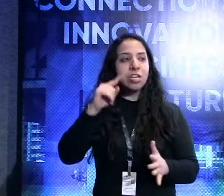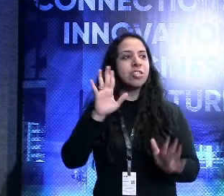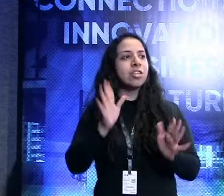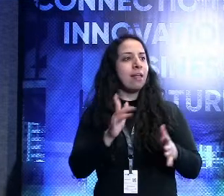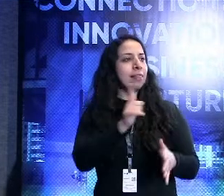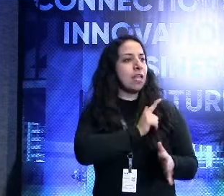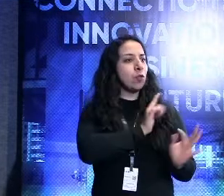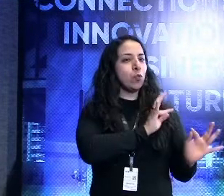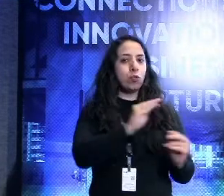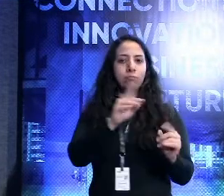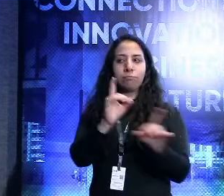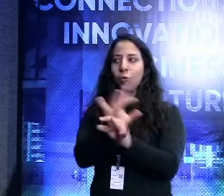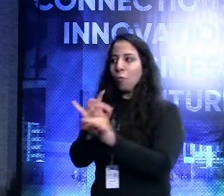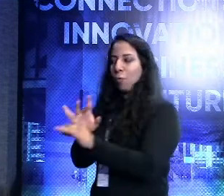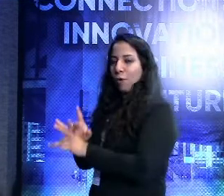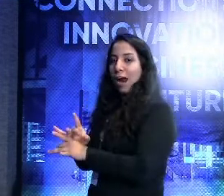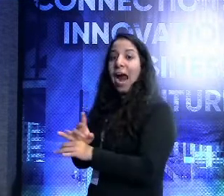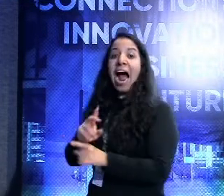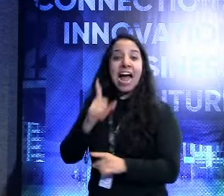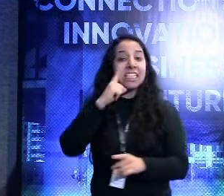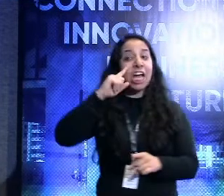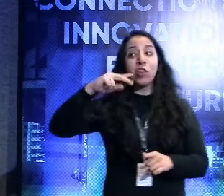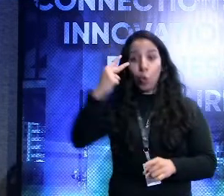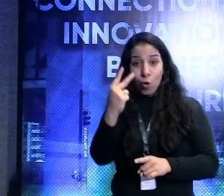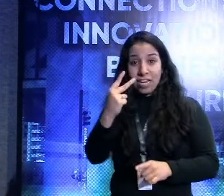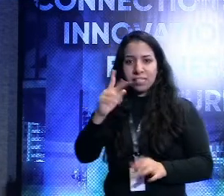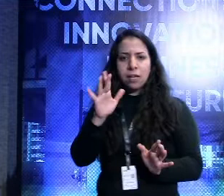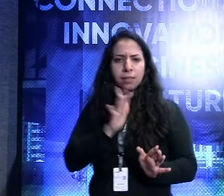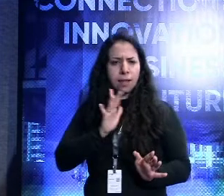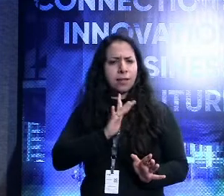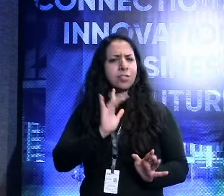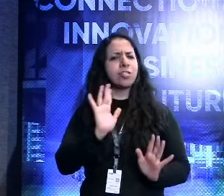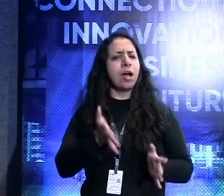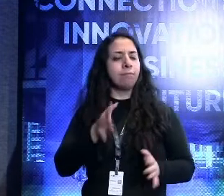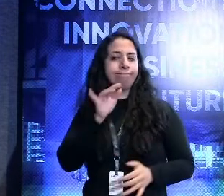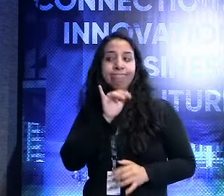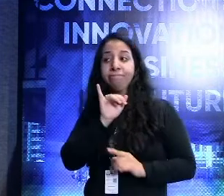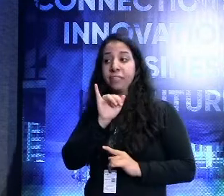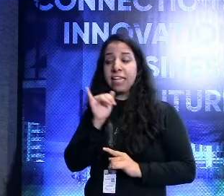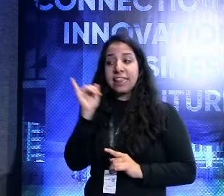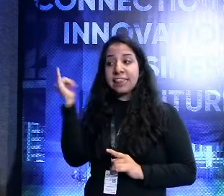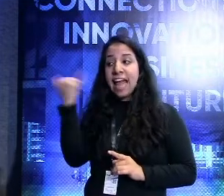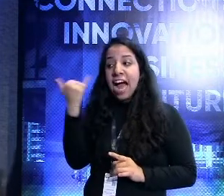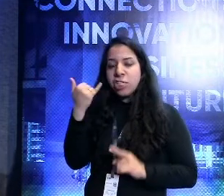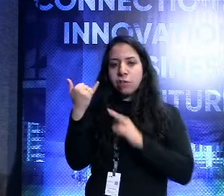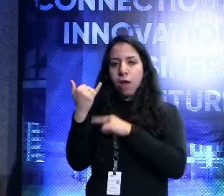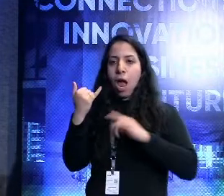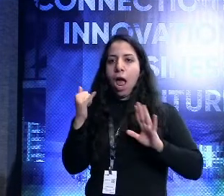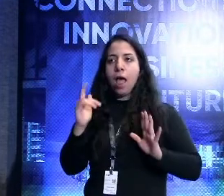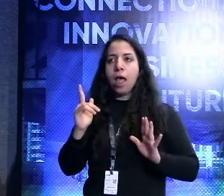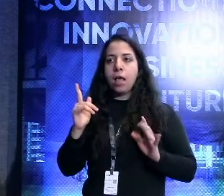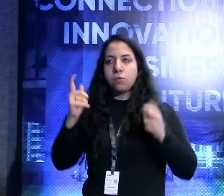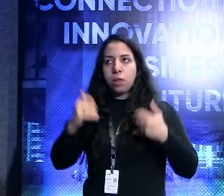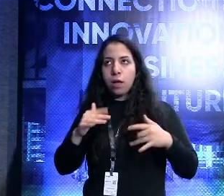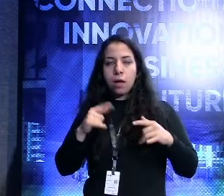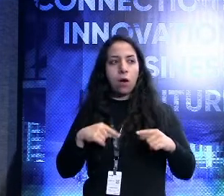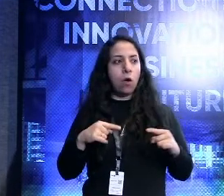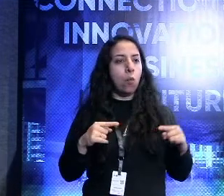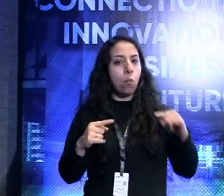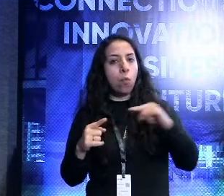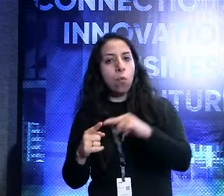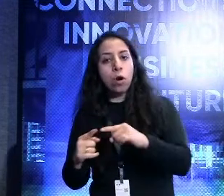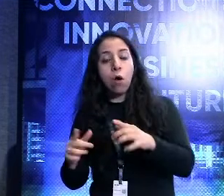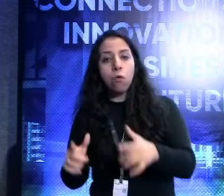dia 2. Eu preciso de uma narrativa. Para onde exatamente eu quero ir? O que está me dizendo o mercado que eu